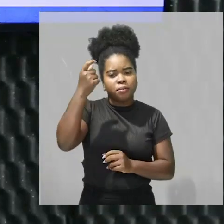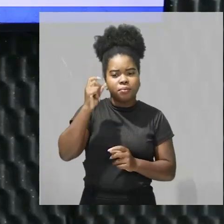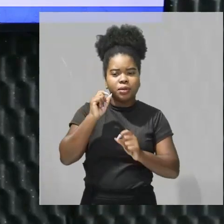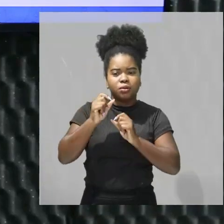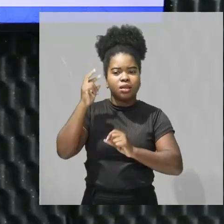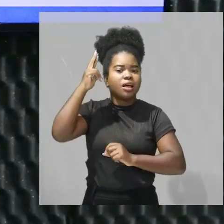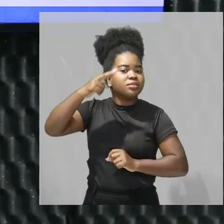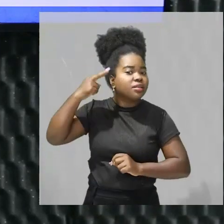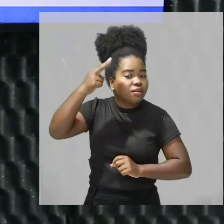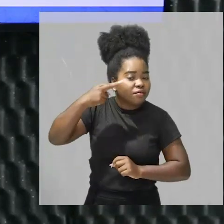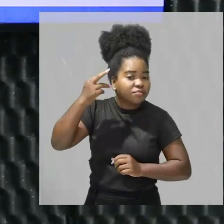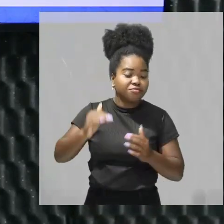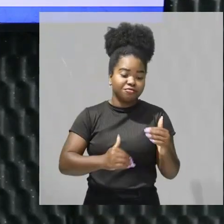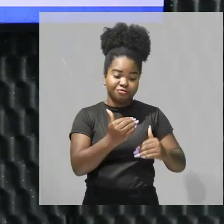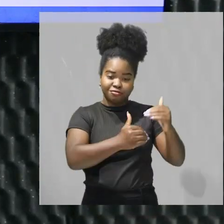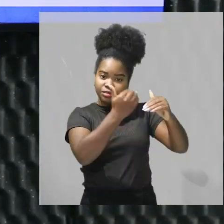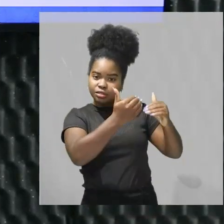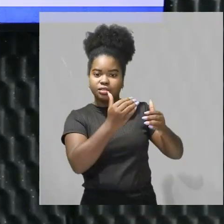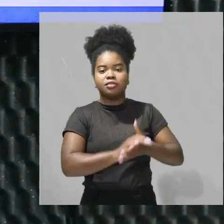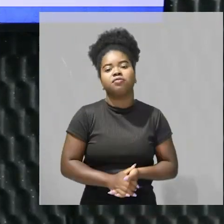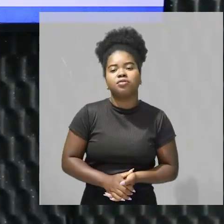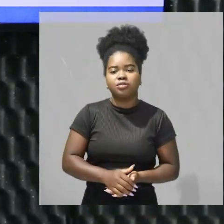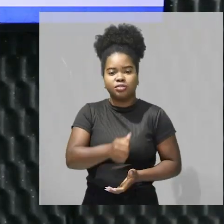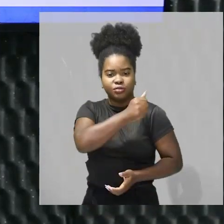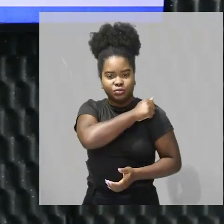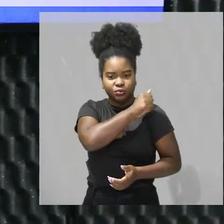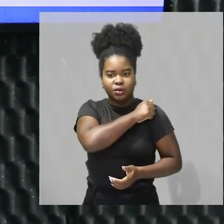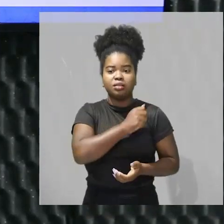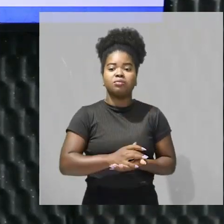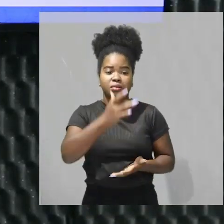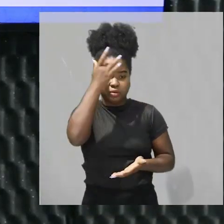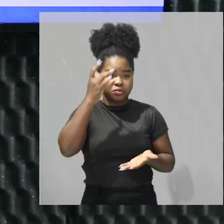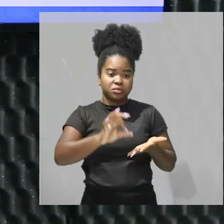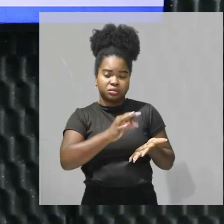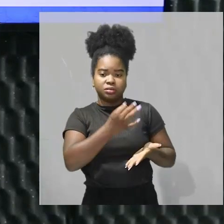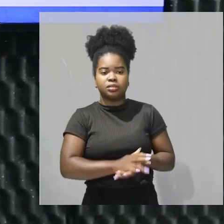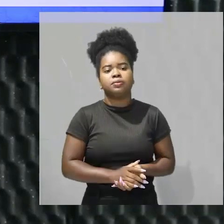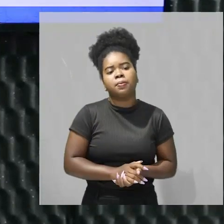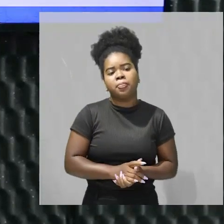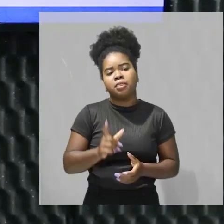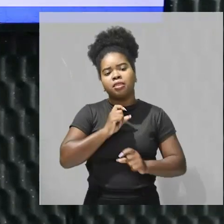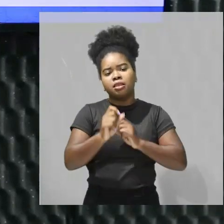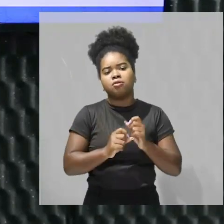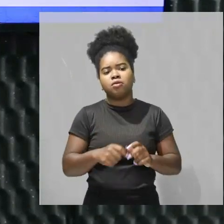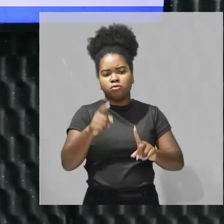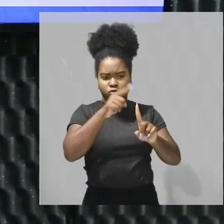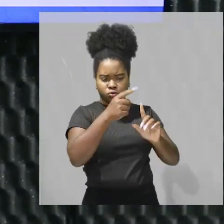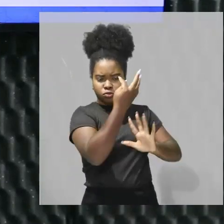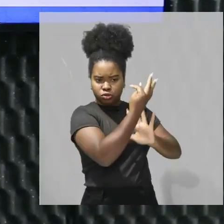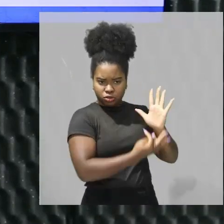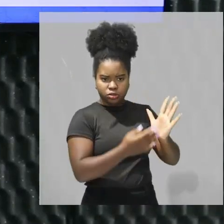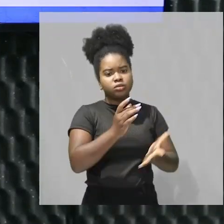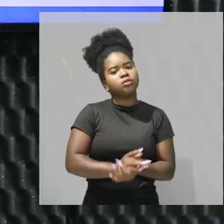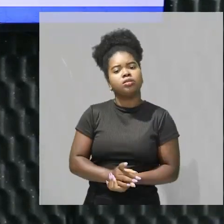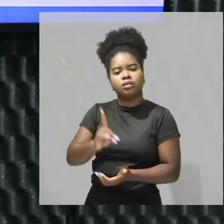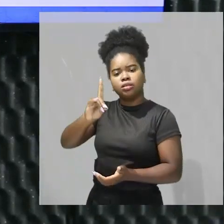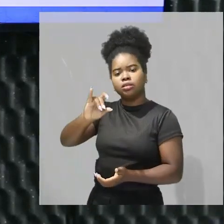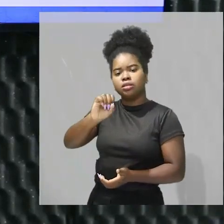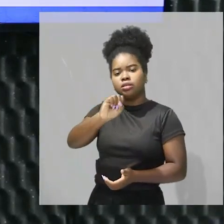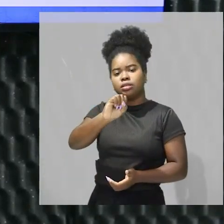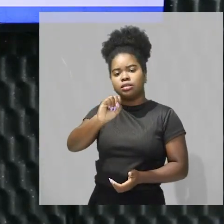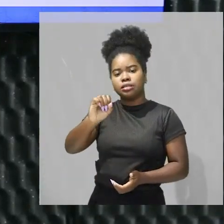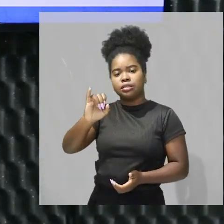candidato. Considerando que se pede um texto dissertativo argumentativo, além dos mecanismos de coesão